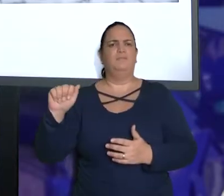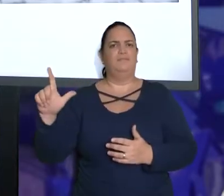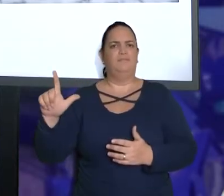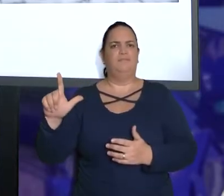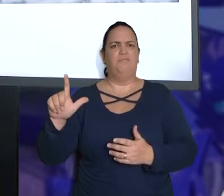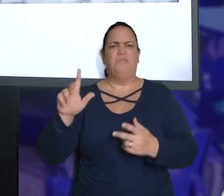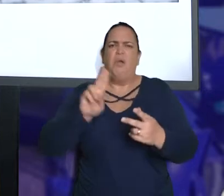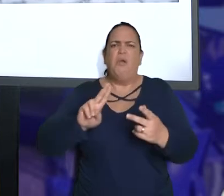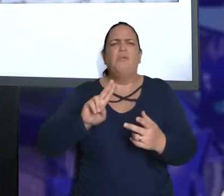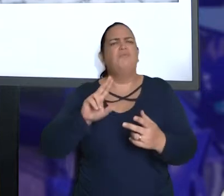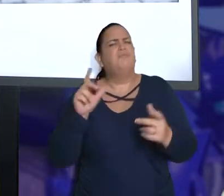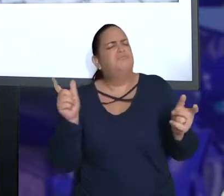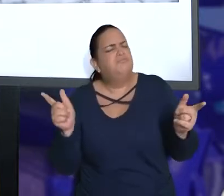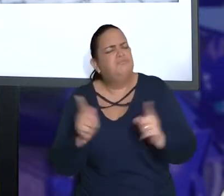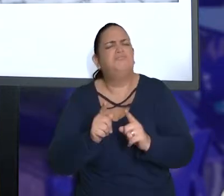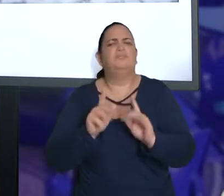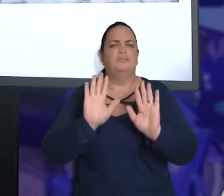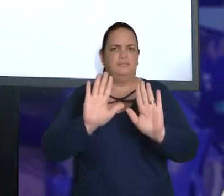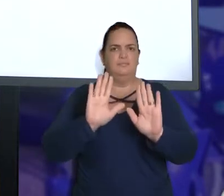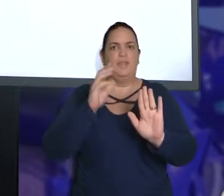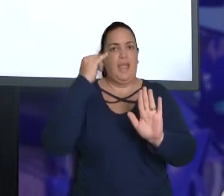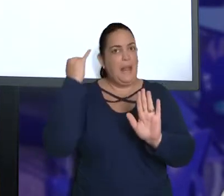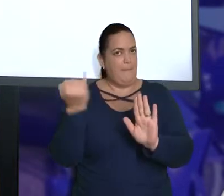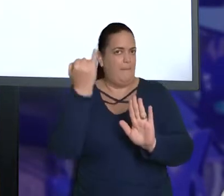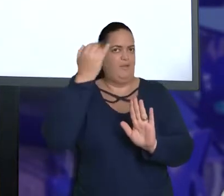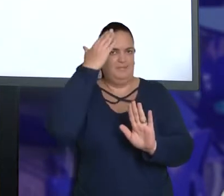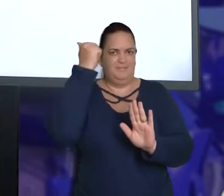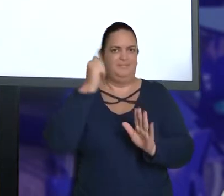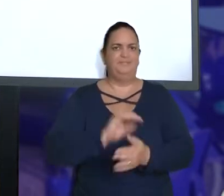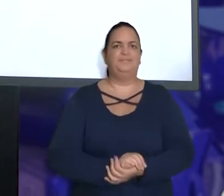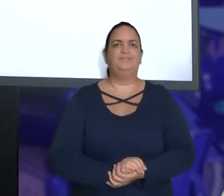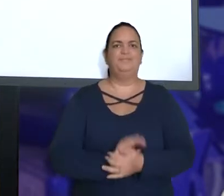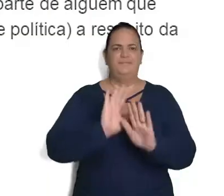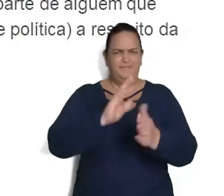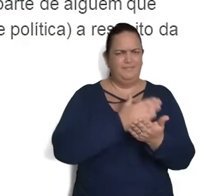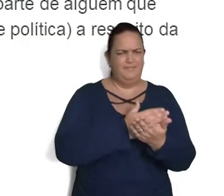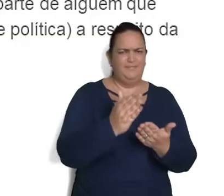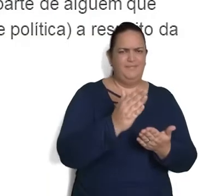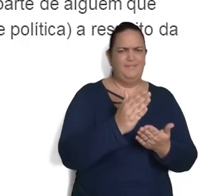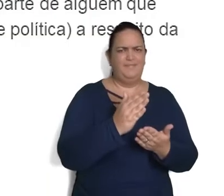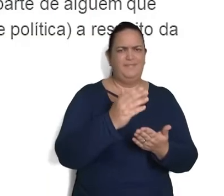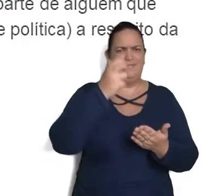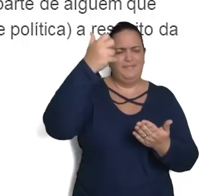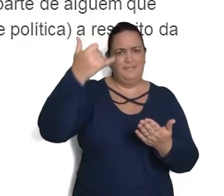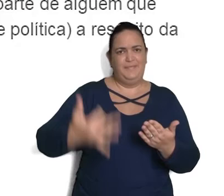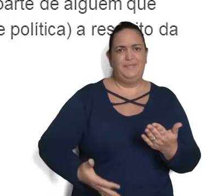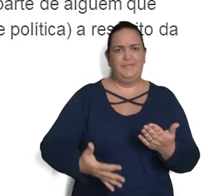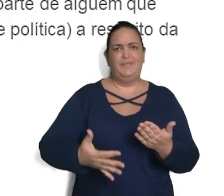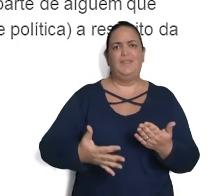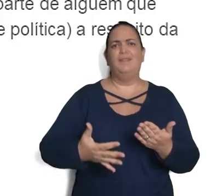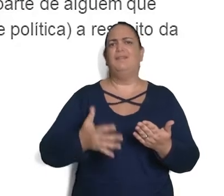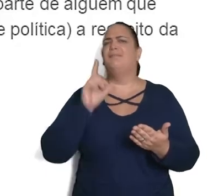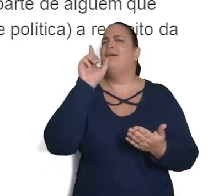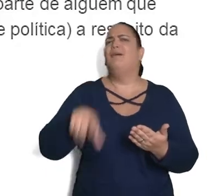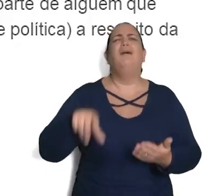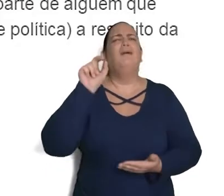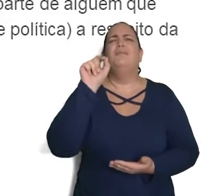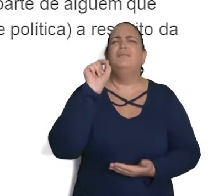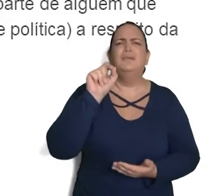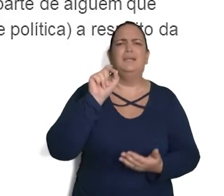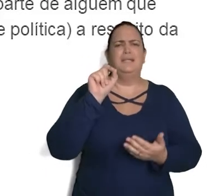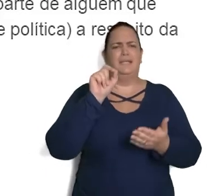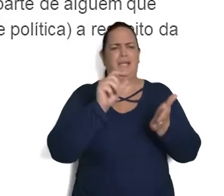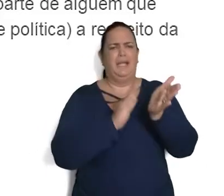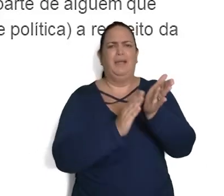mostrar para você que é importante sim você saber. Vamos começar com a definição. Afinal de contas, o que é uma